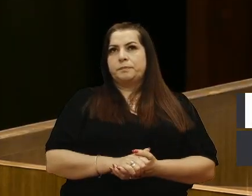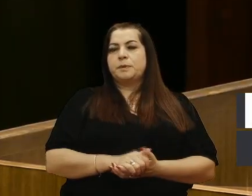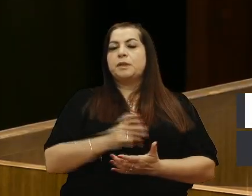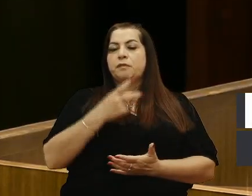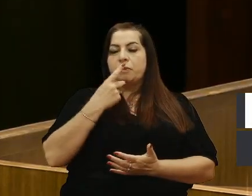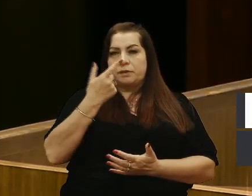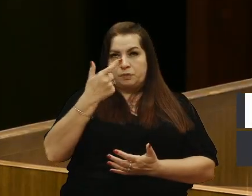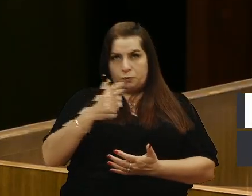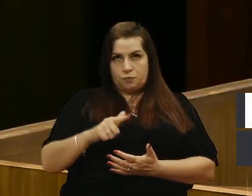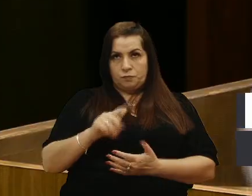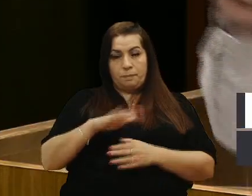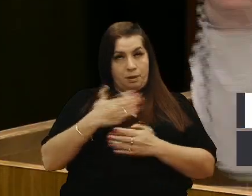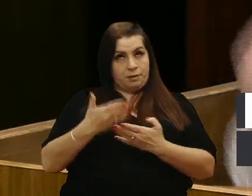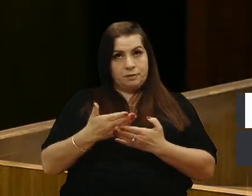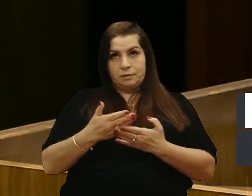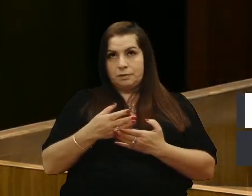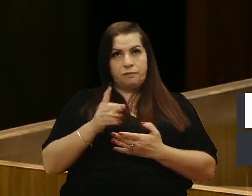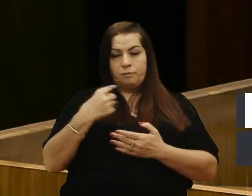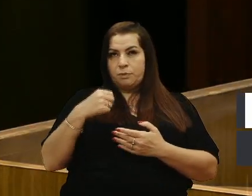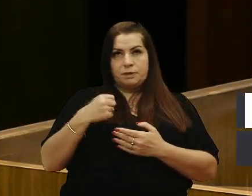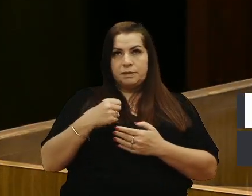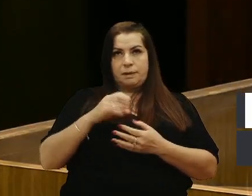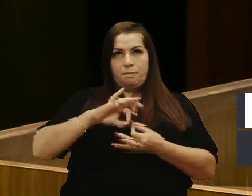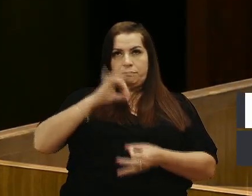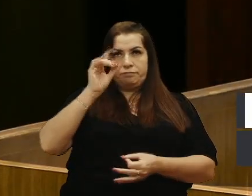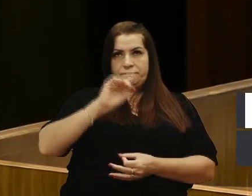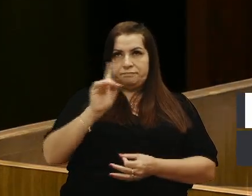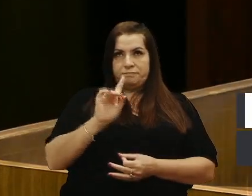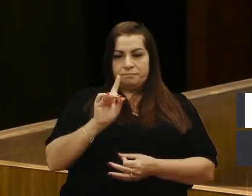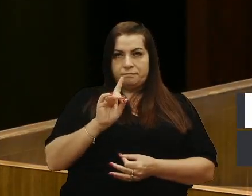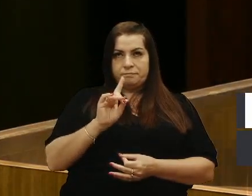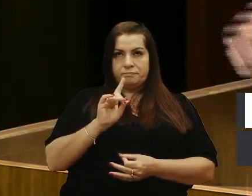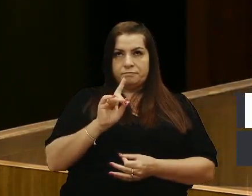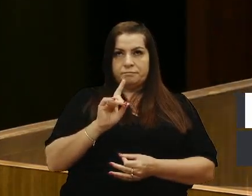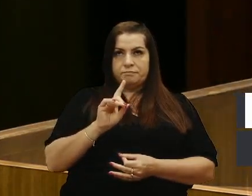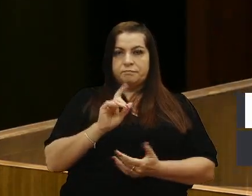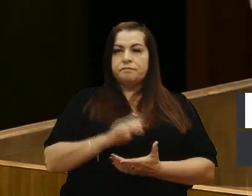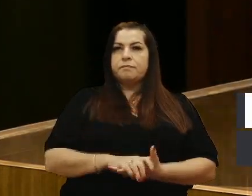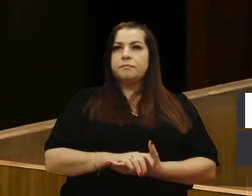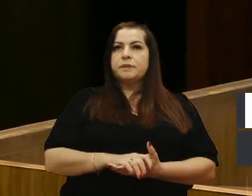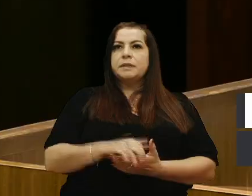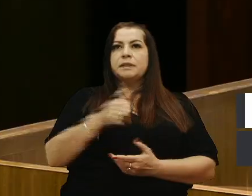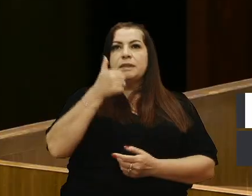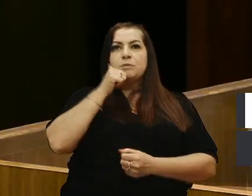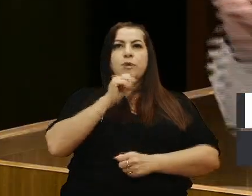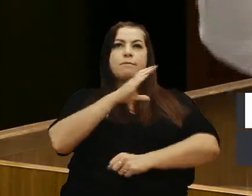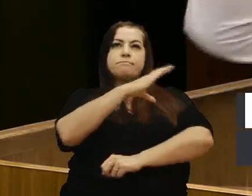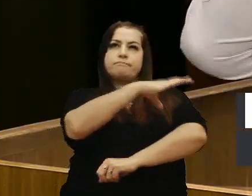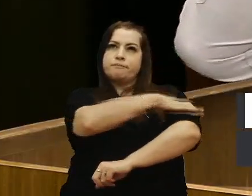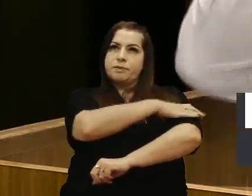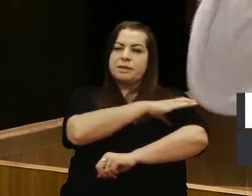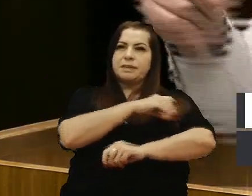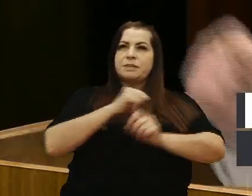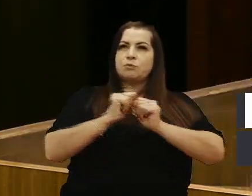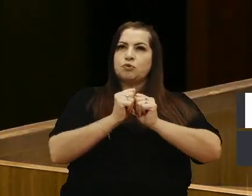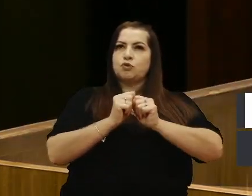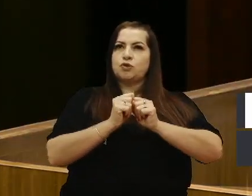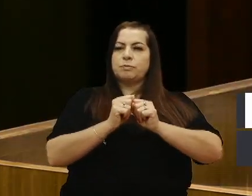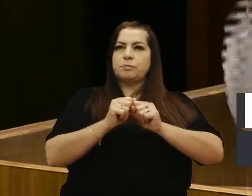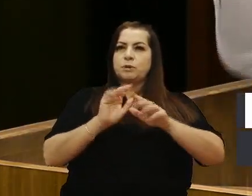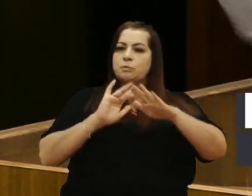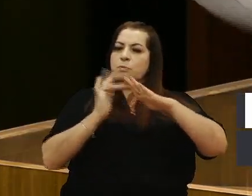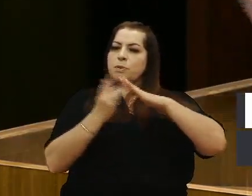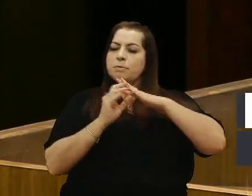dizer mais, porque não vou precisar me alongar. Aquelas feministas que foram nos meus posts de